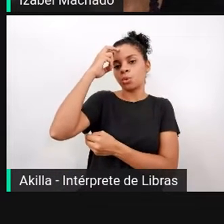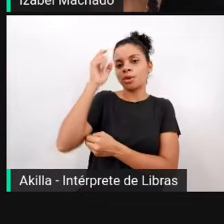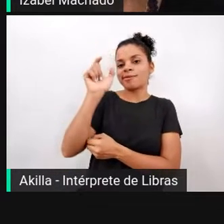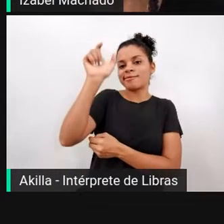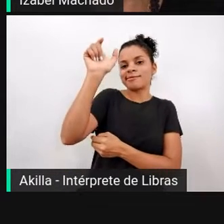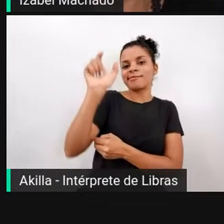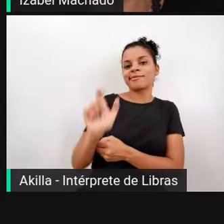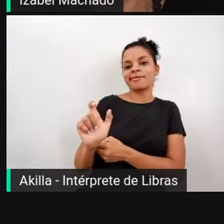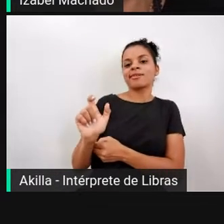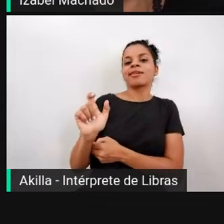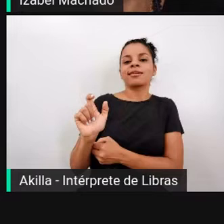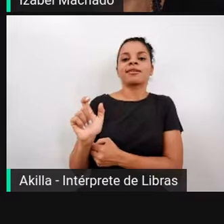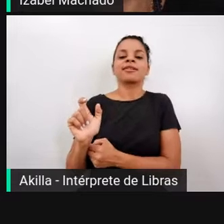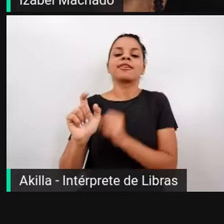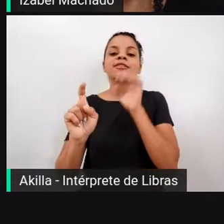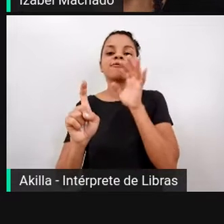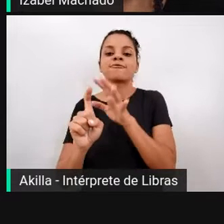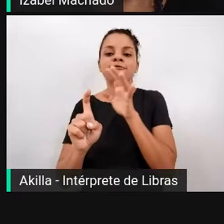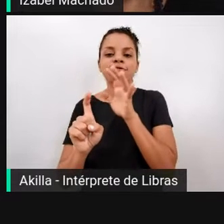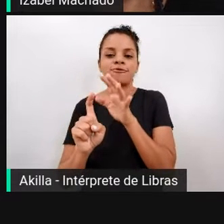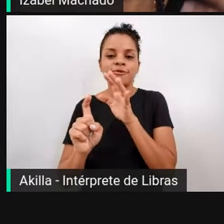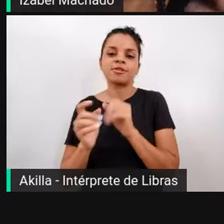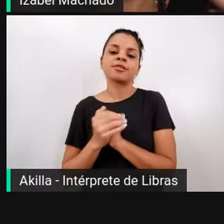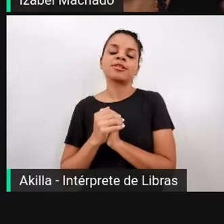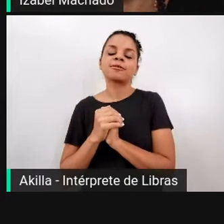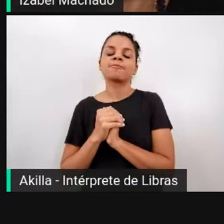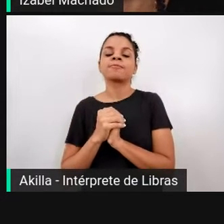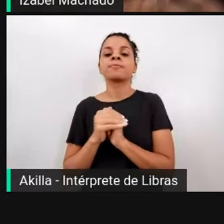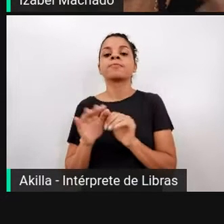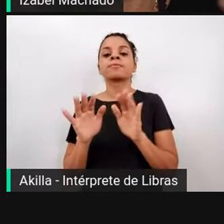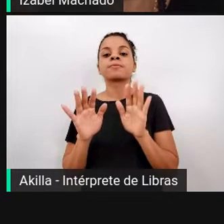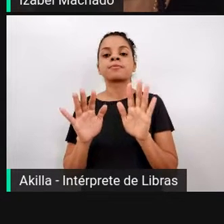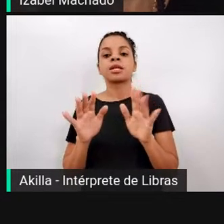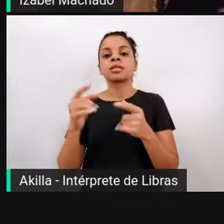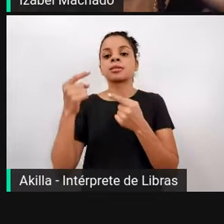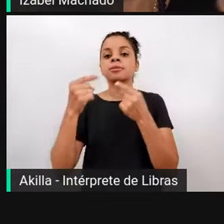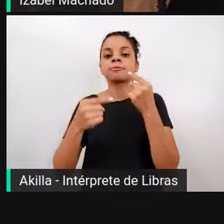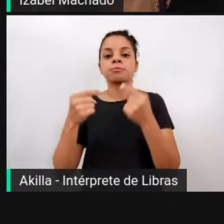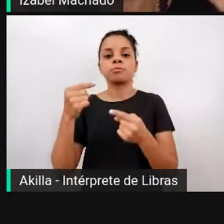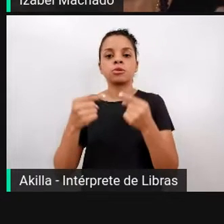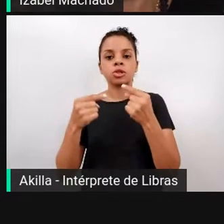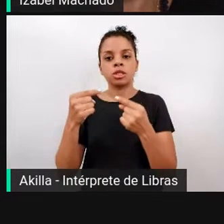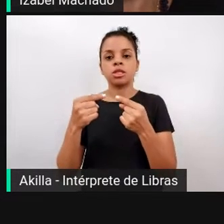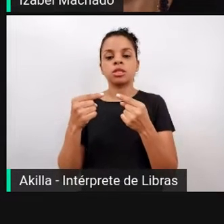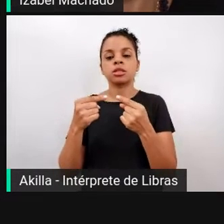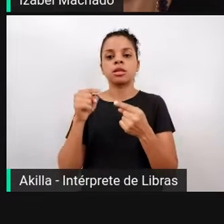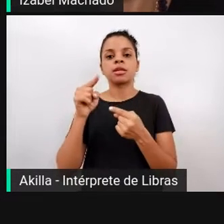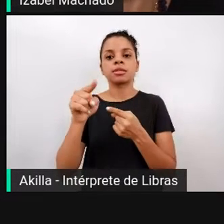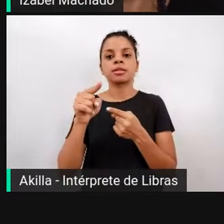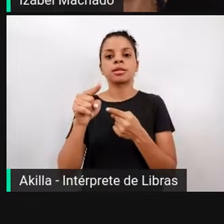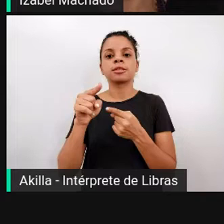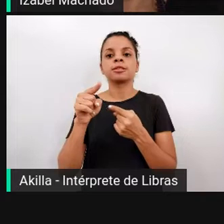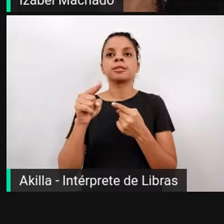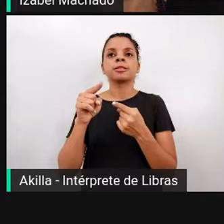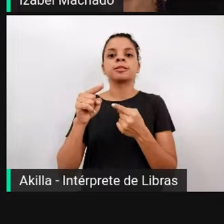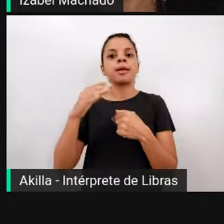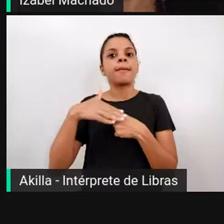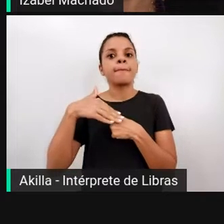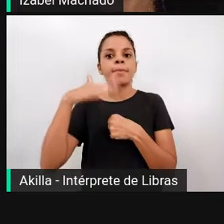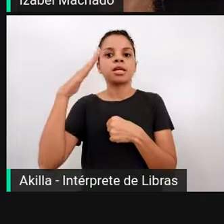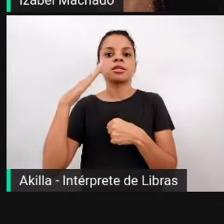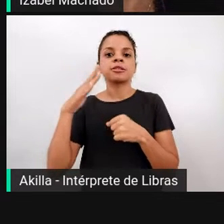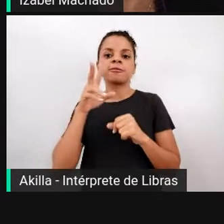de casos de fake news, mas na política isso se reverbera de uma forma muito intensa, porque